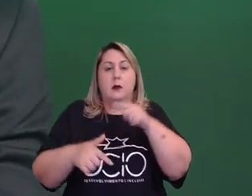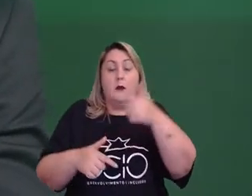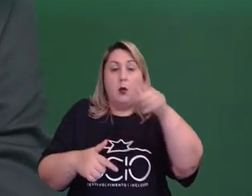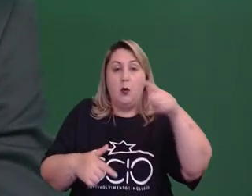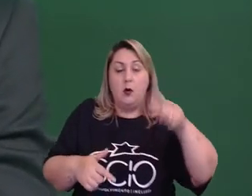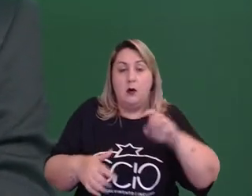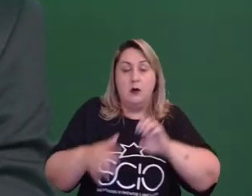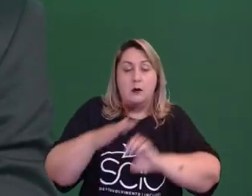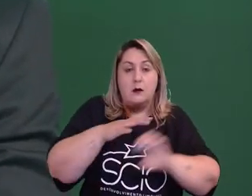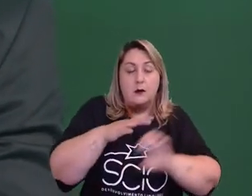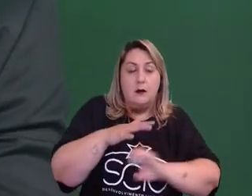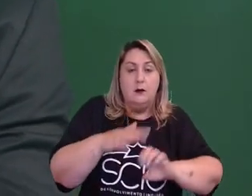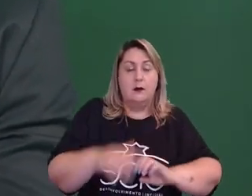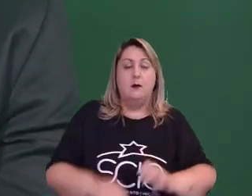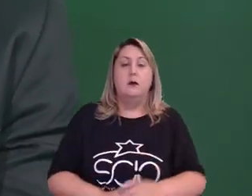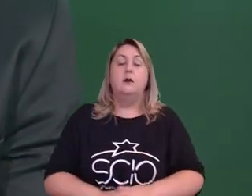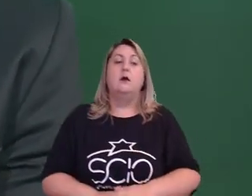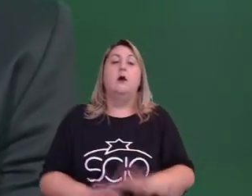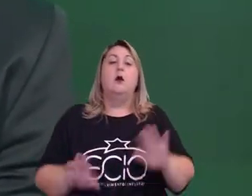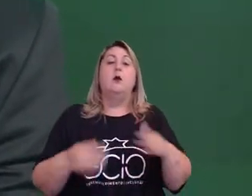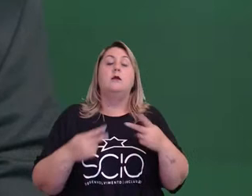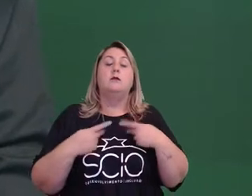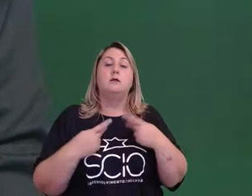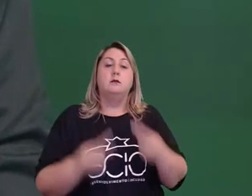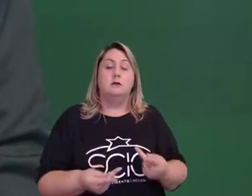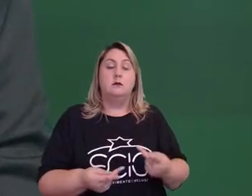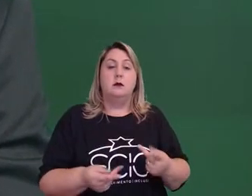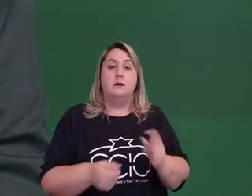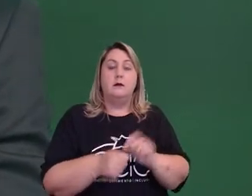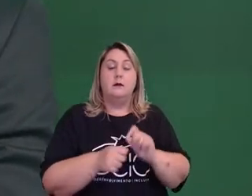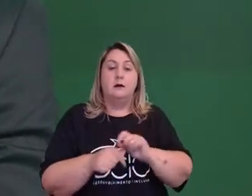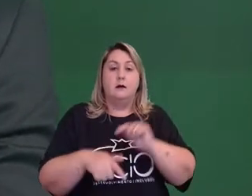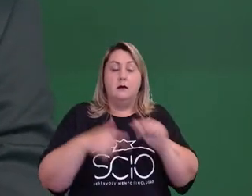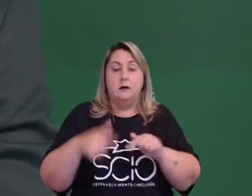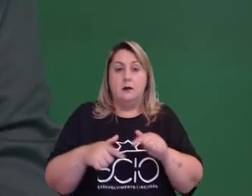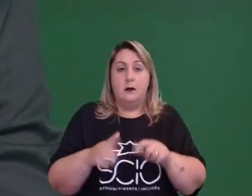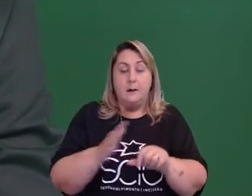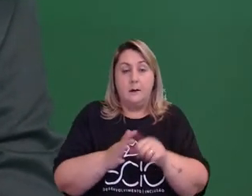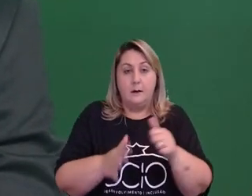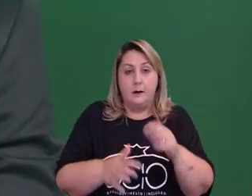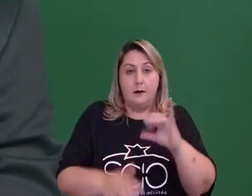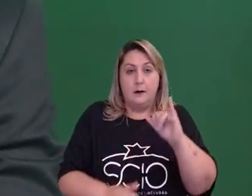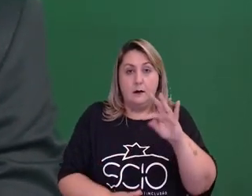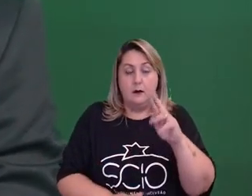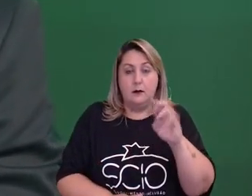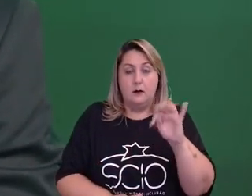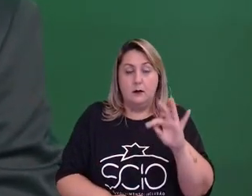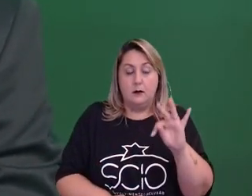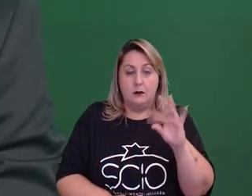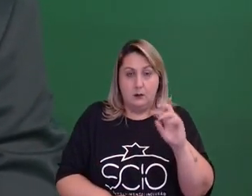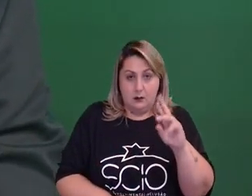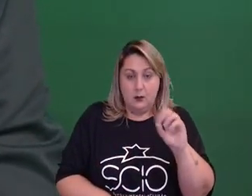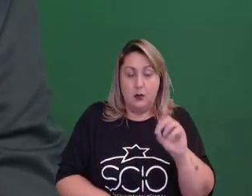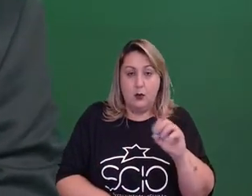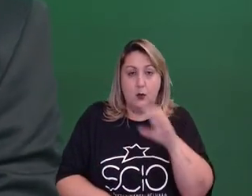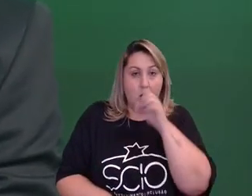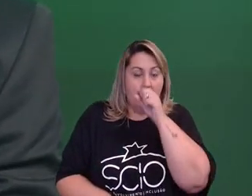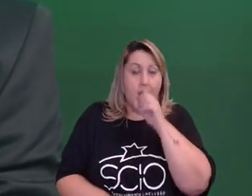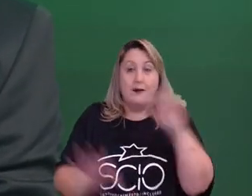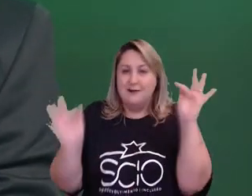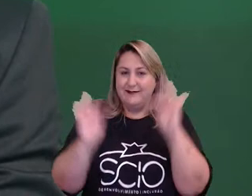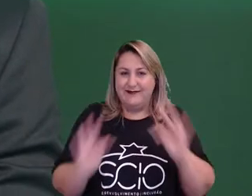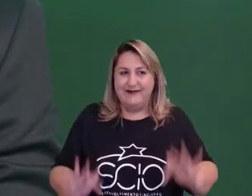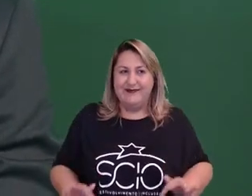em outras empresas com ele, e quando ele me convidou para fazer um trabalho pela primeira vez na Citrosuco no ano passado, eu fiquei